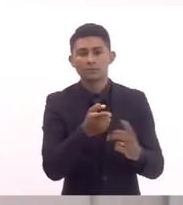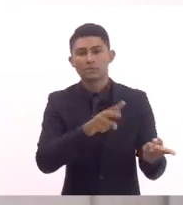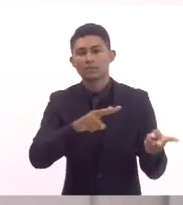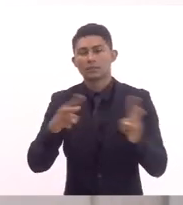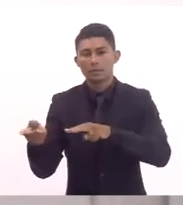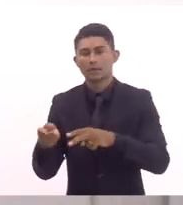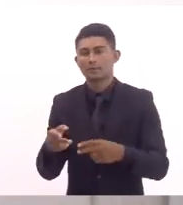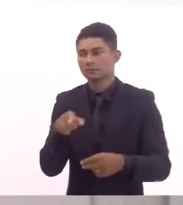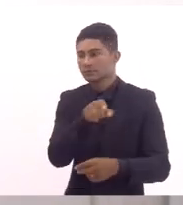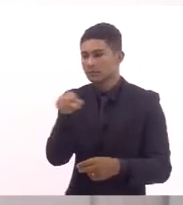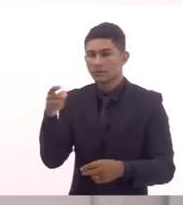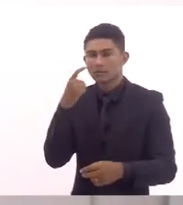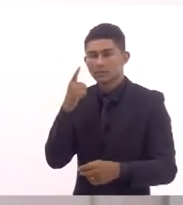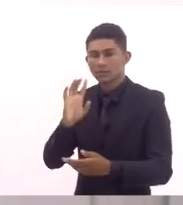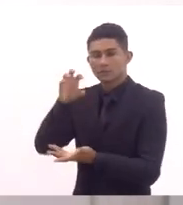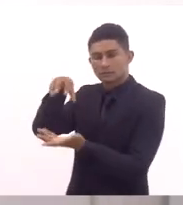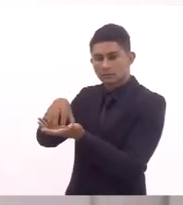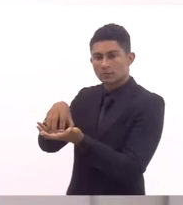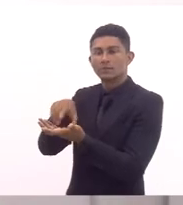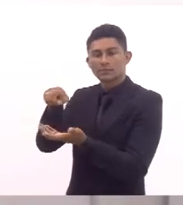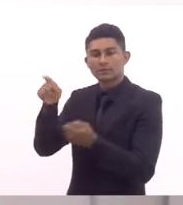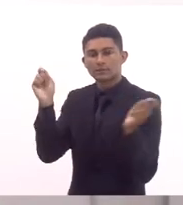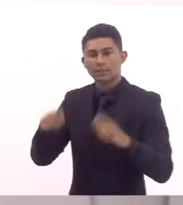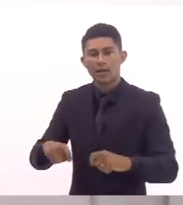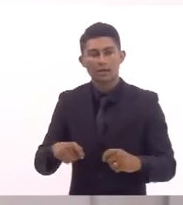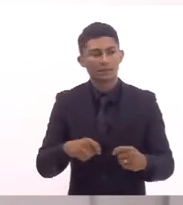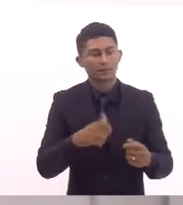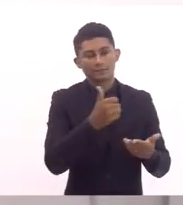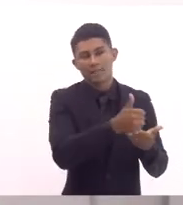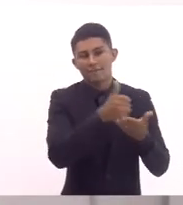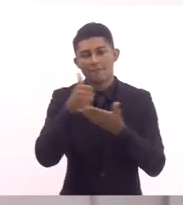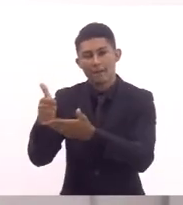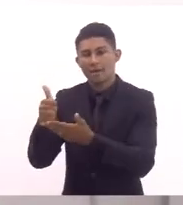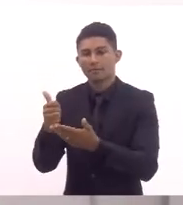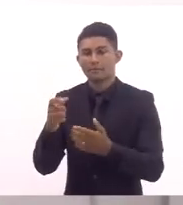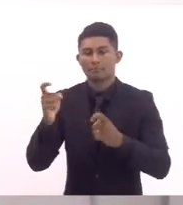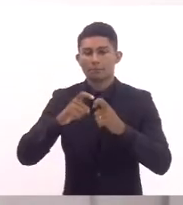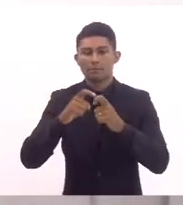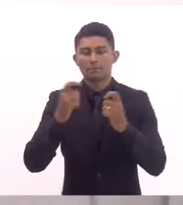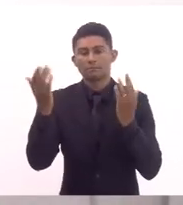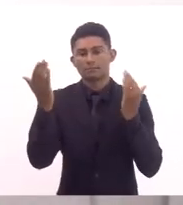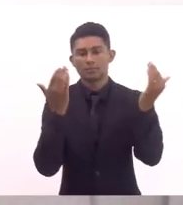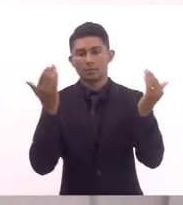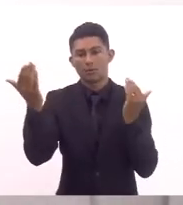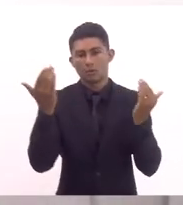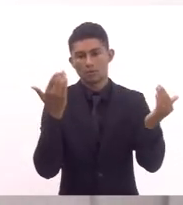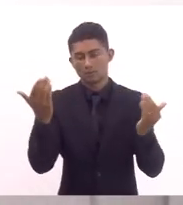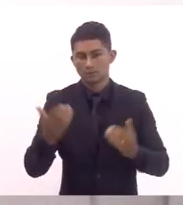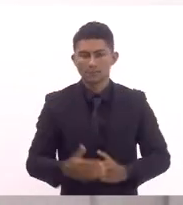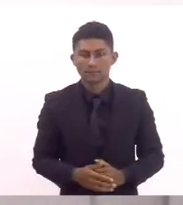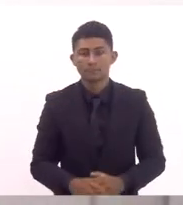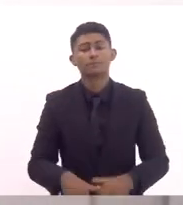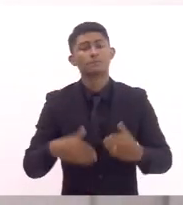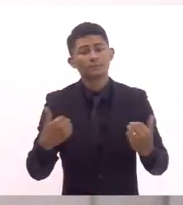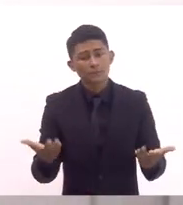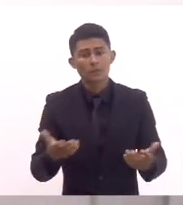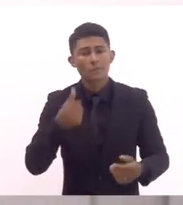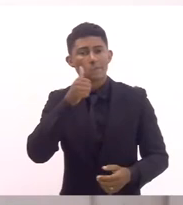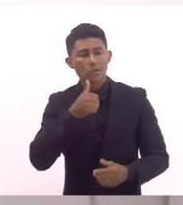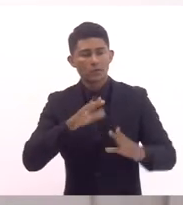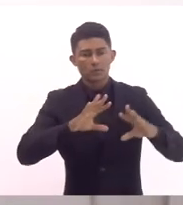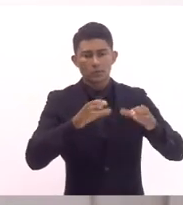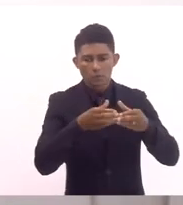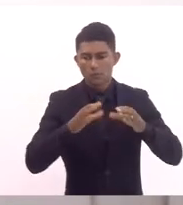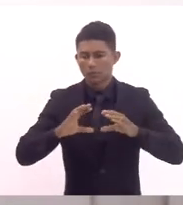fazer um bom uso dos psicólogos que a gente tem na rede e os também quando a gente fala falamos várias tipos de várias grupo de mulheres